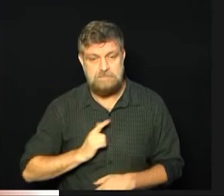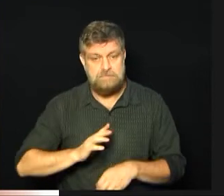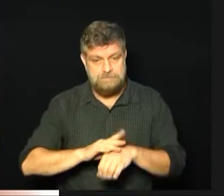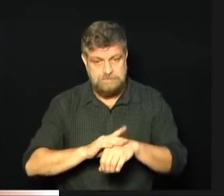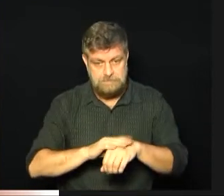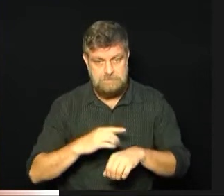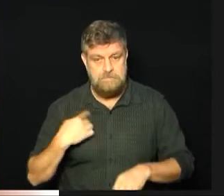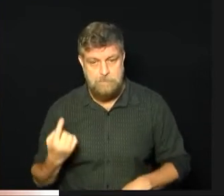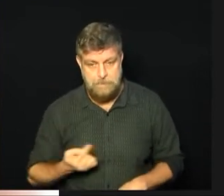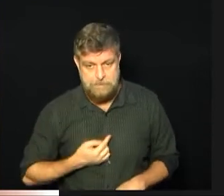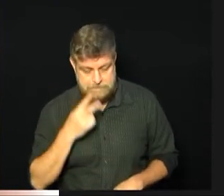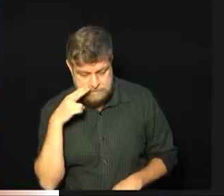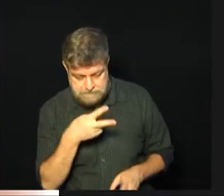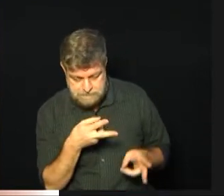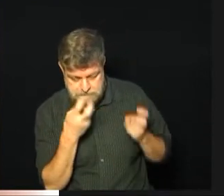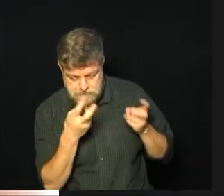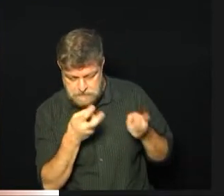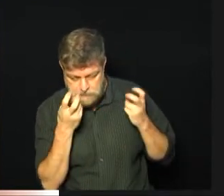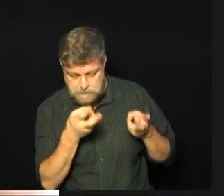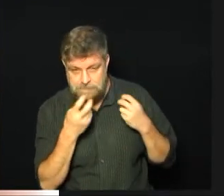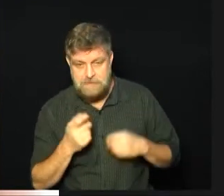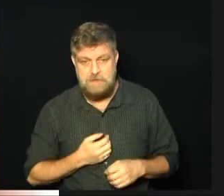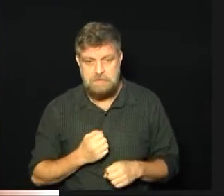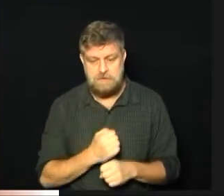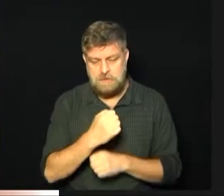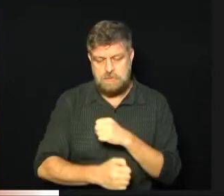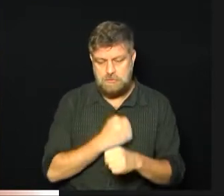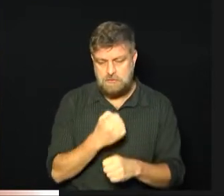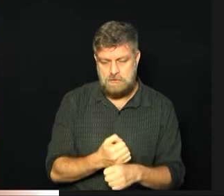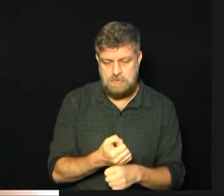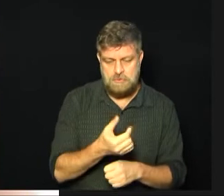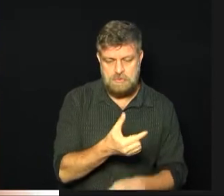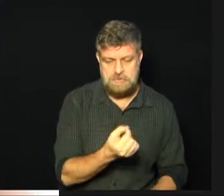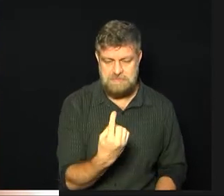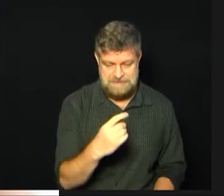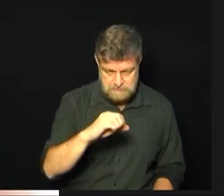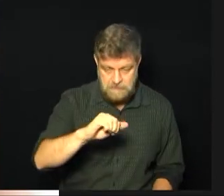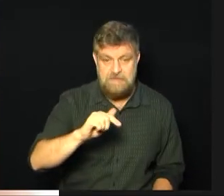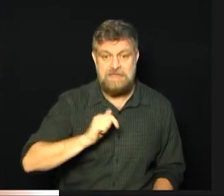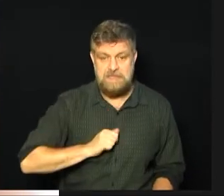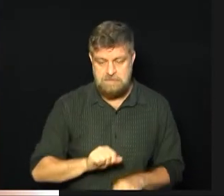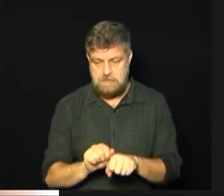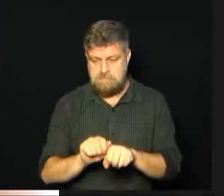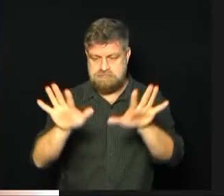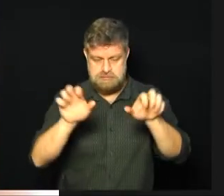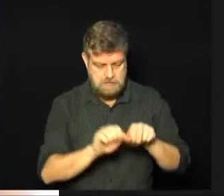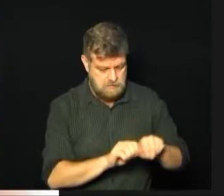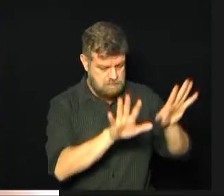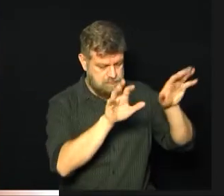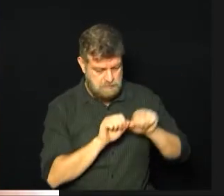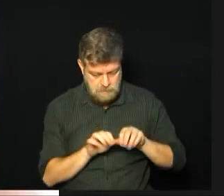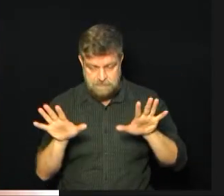a gente tem visto em 2019, a gente teve bastante surtos dessa